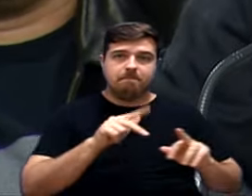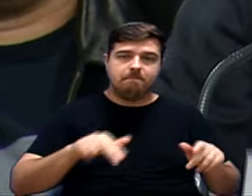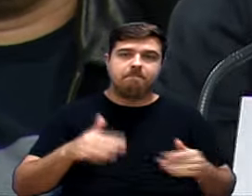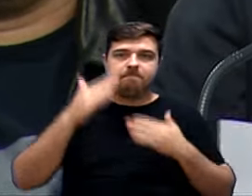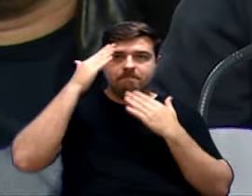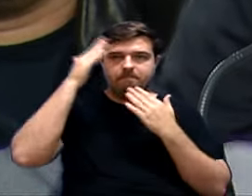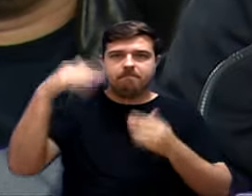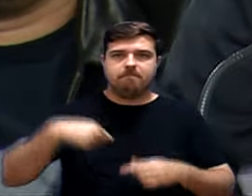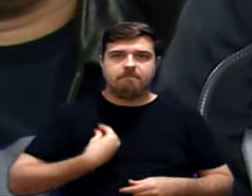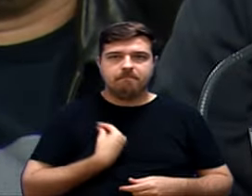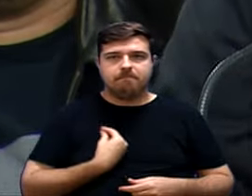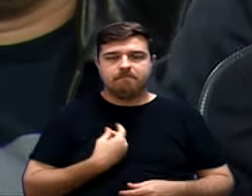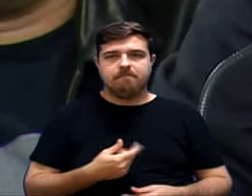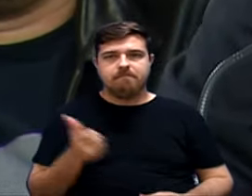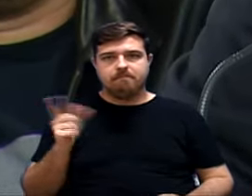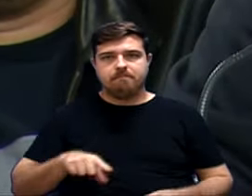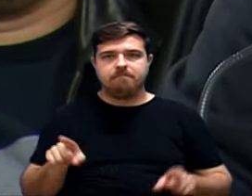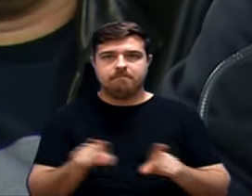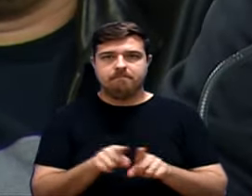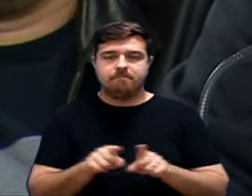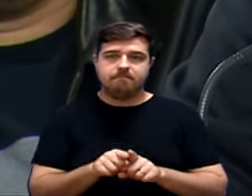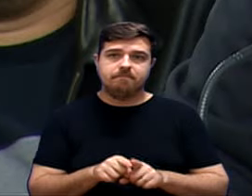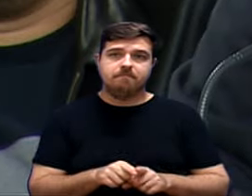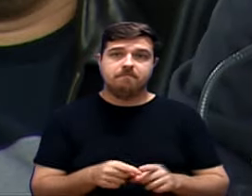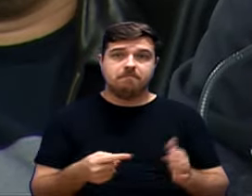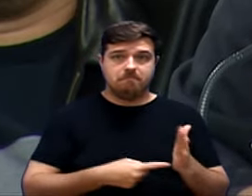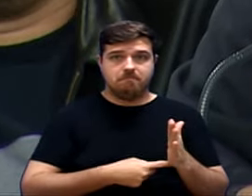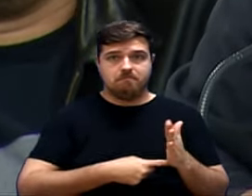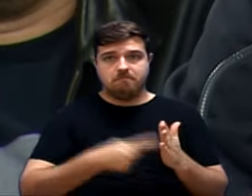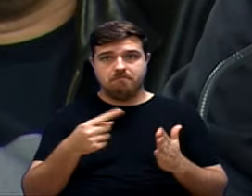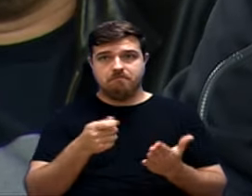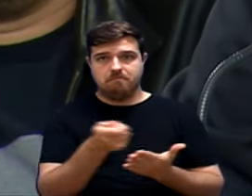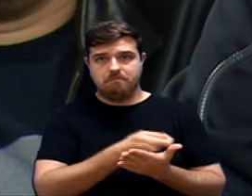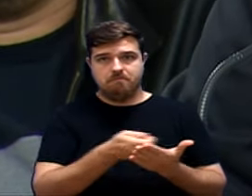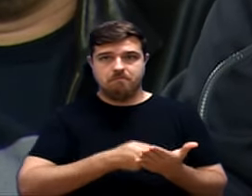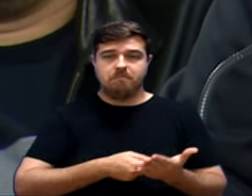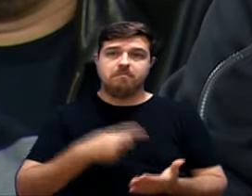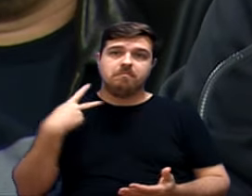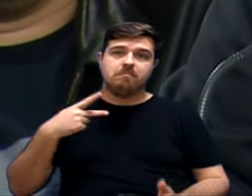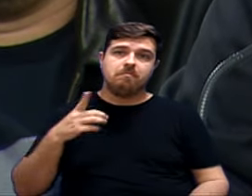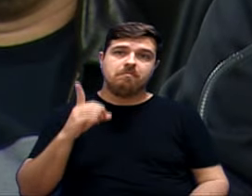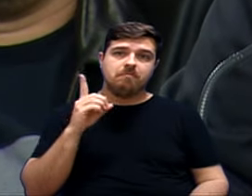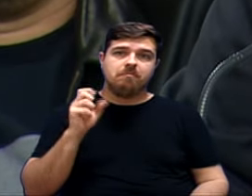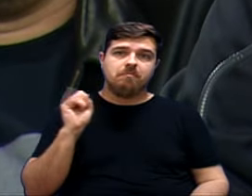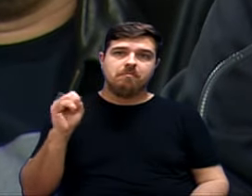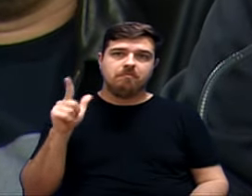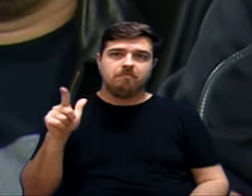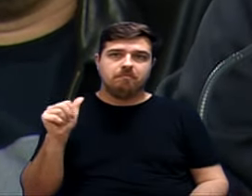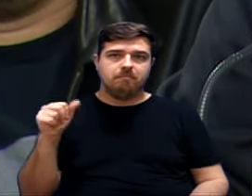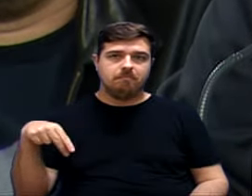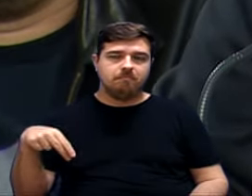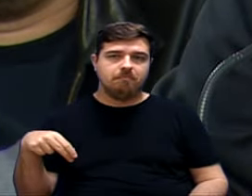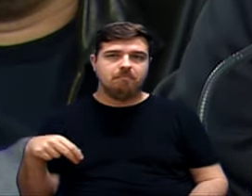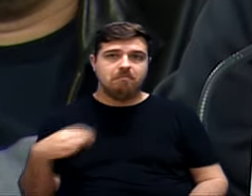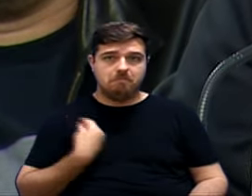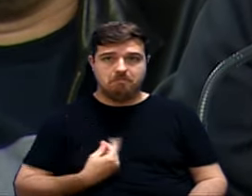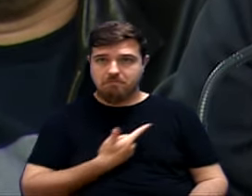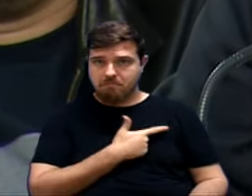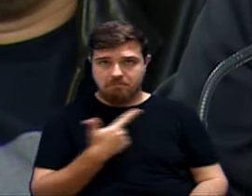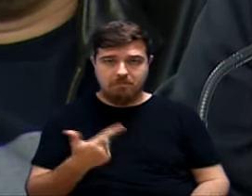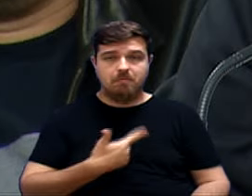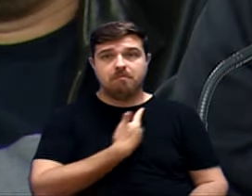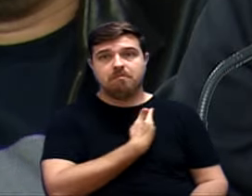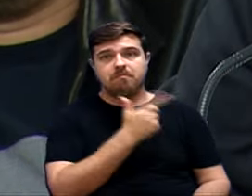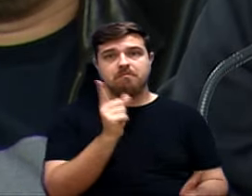presença nós temos aqui o primeiro inscrito Vereador Dylan Dantas não está então primeira